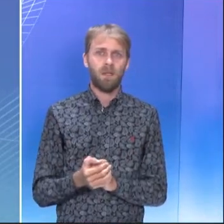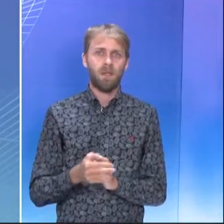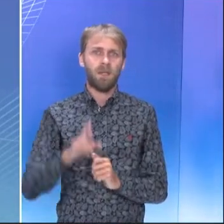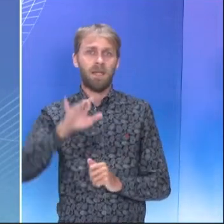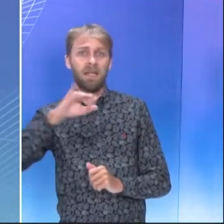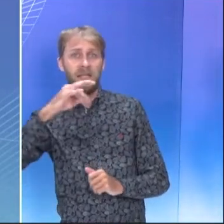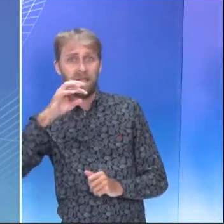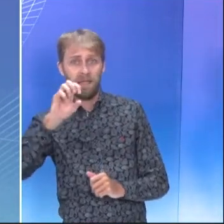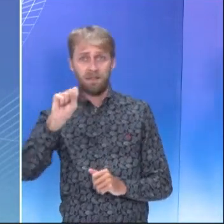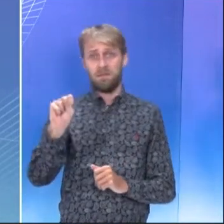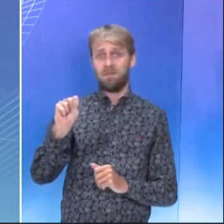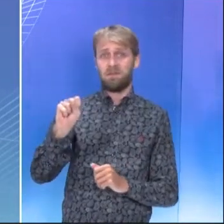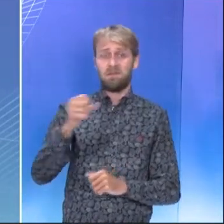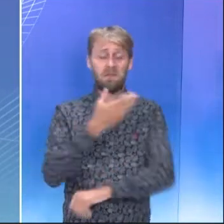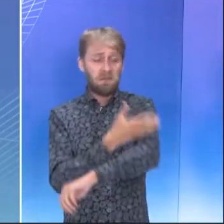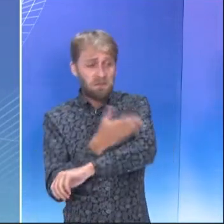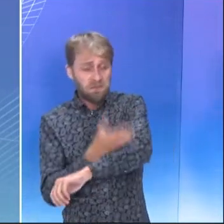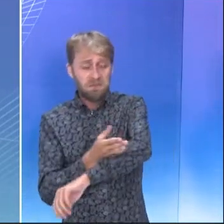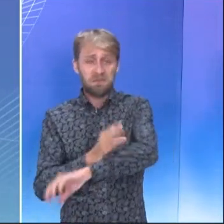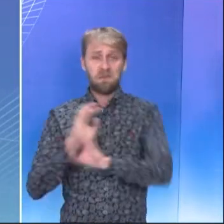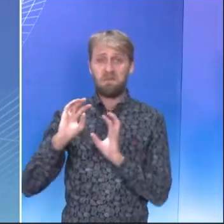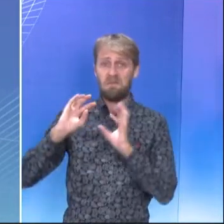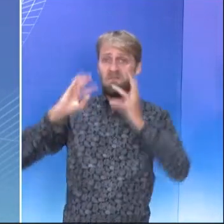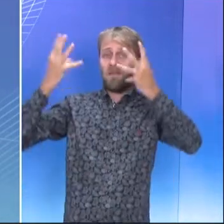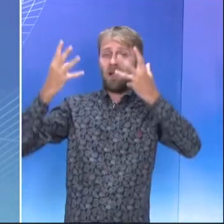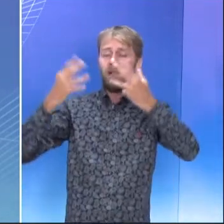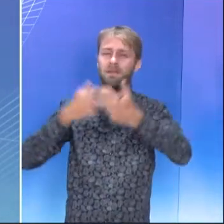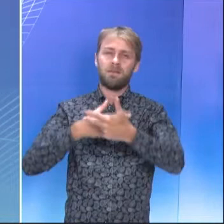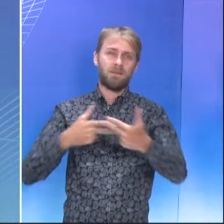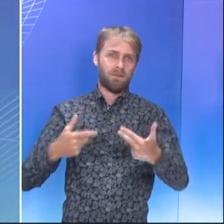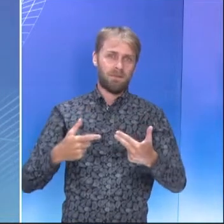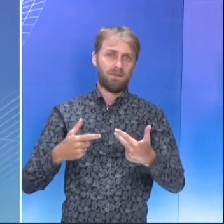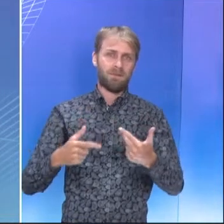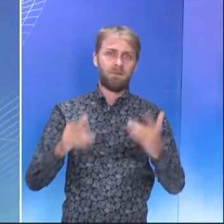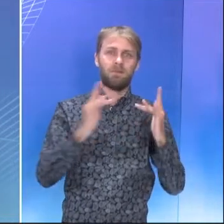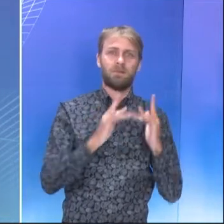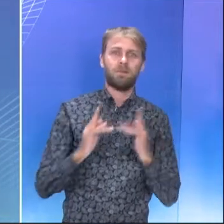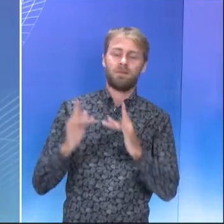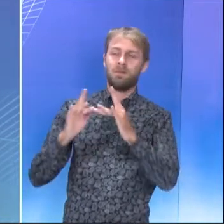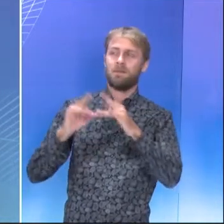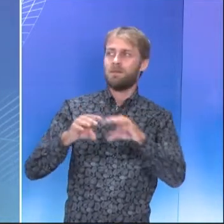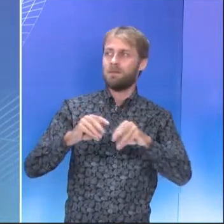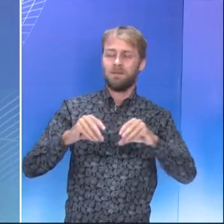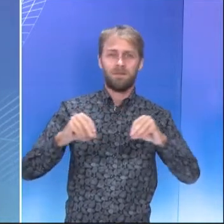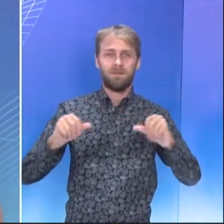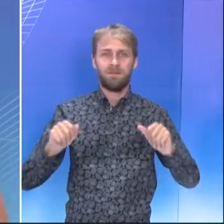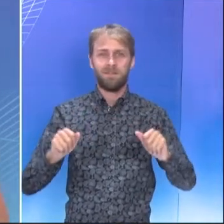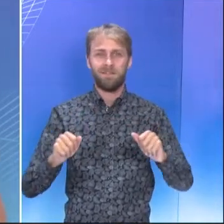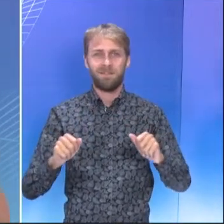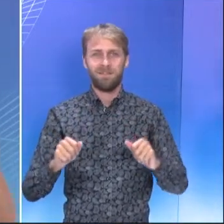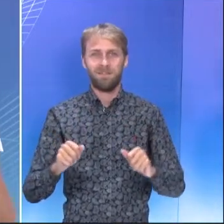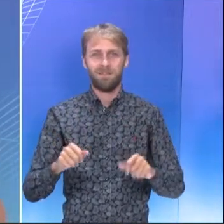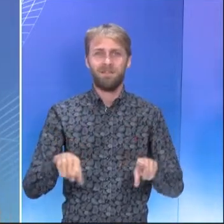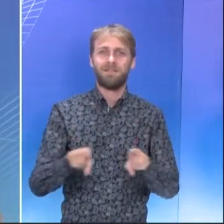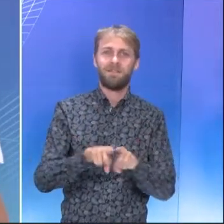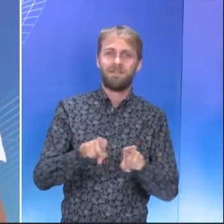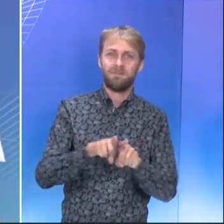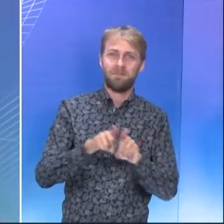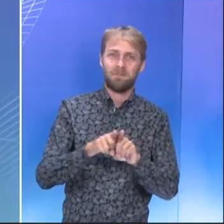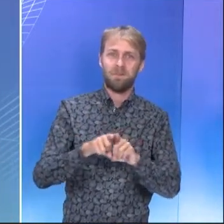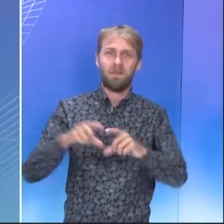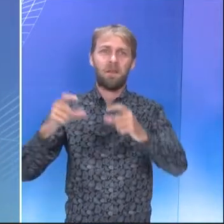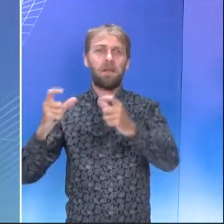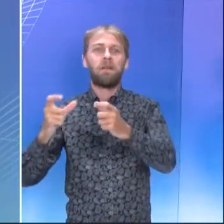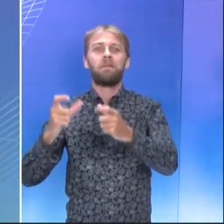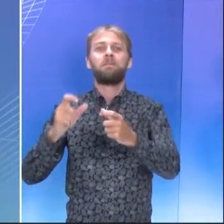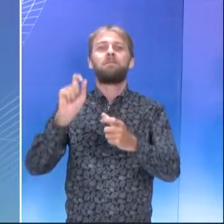ritos, festas, costumes, hábitos. E nessa relação com o território, ele demarca também um espaço para que essas